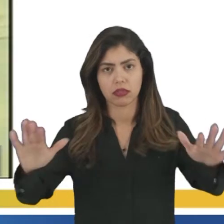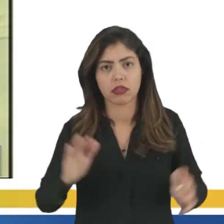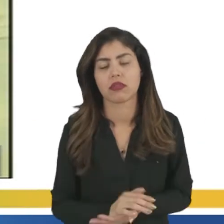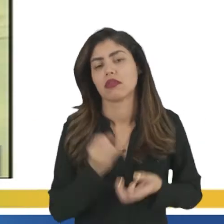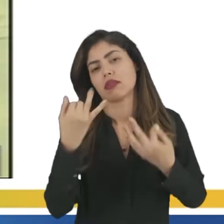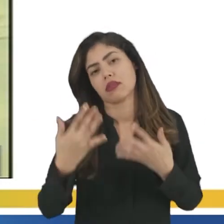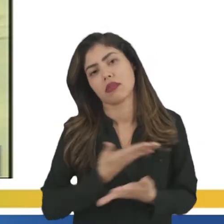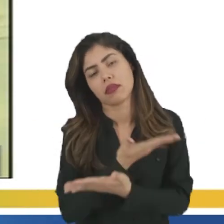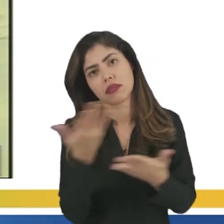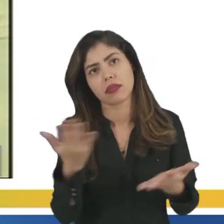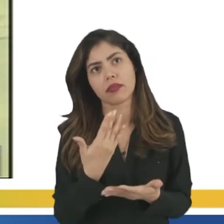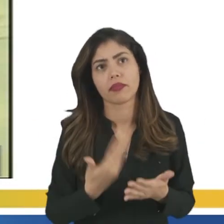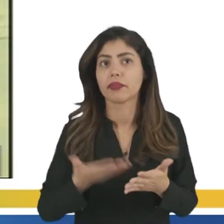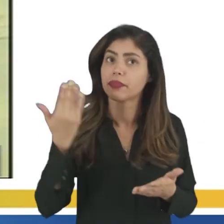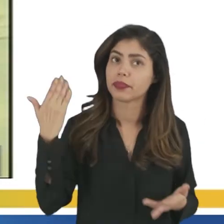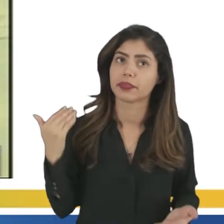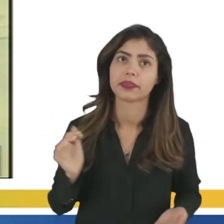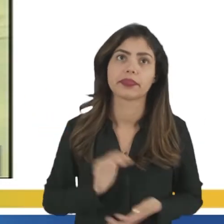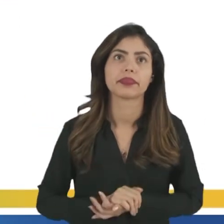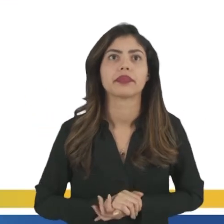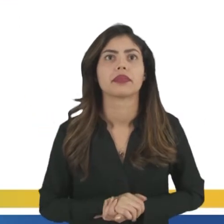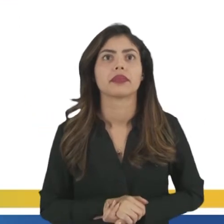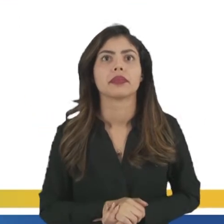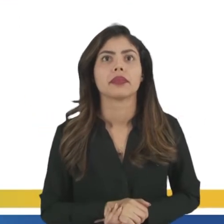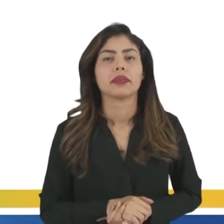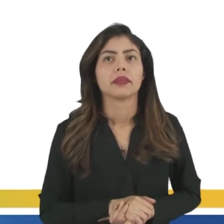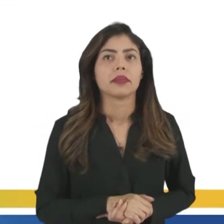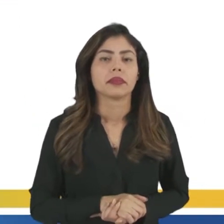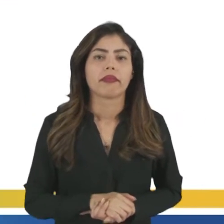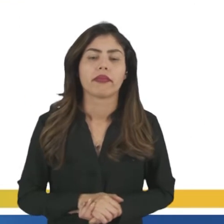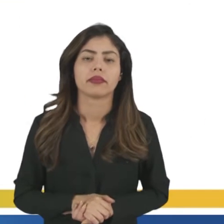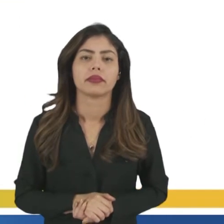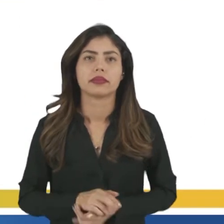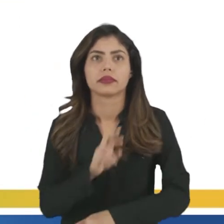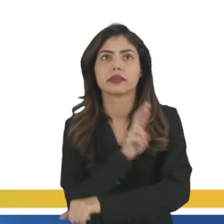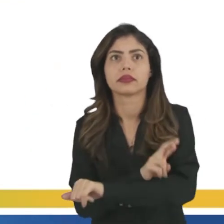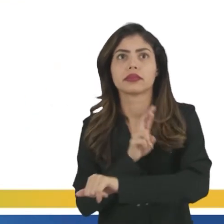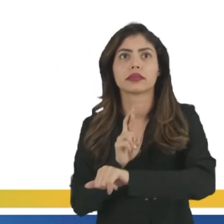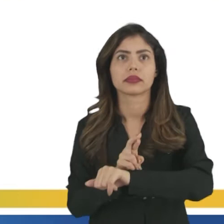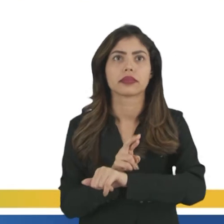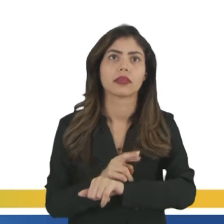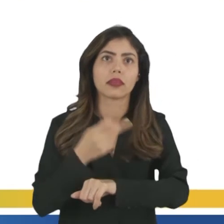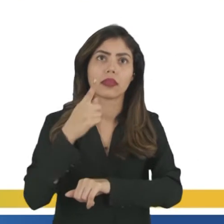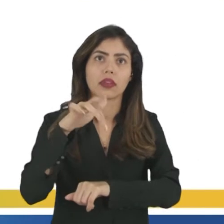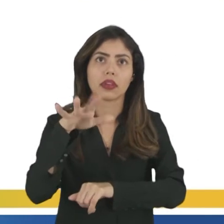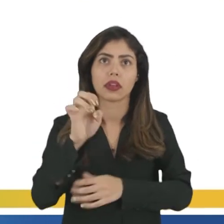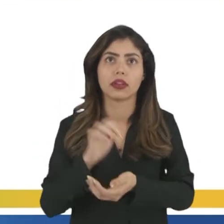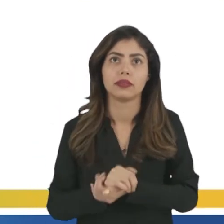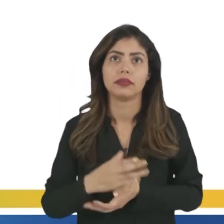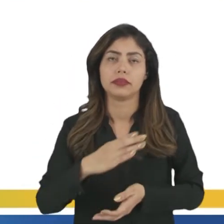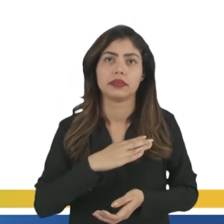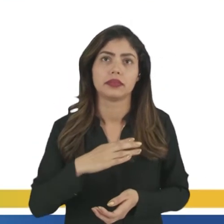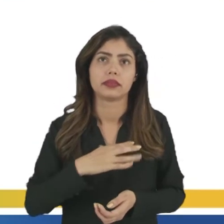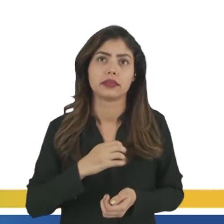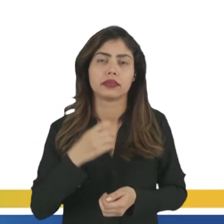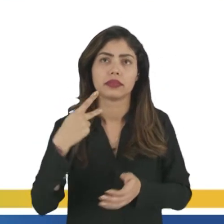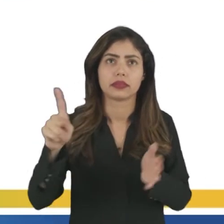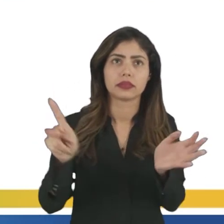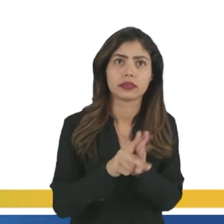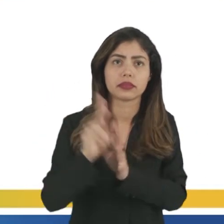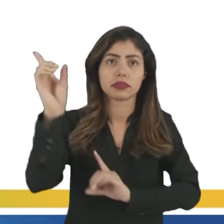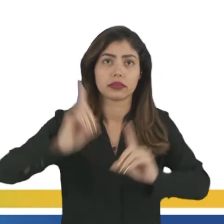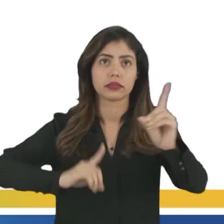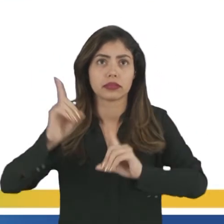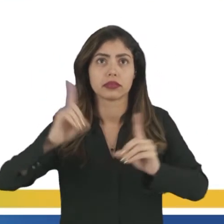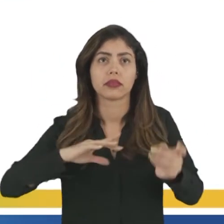para vocês agora há pouco no slide passado, né? Passou agora há pouco. A religião. Eles eram politeístas, né? Cada cidade adorava seu